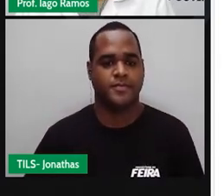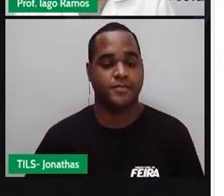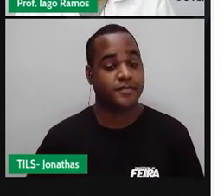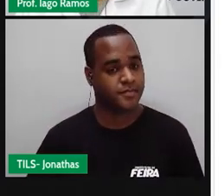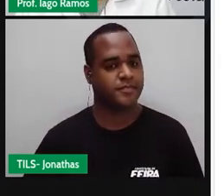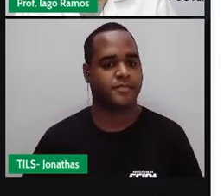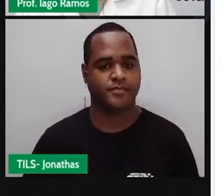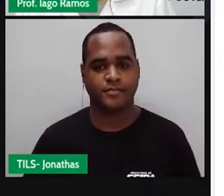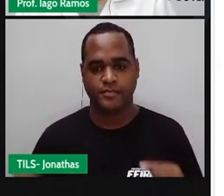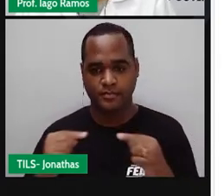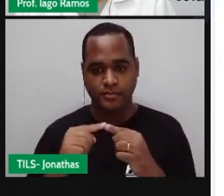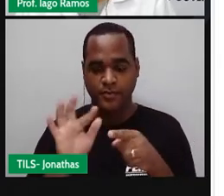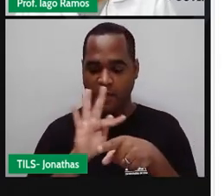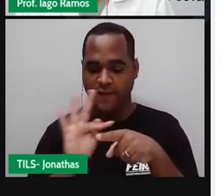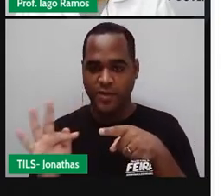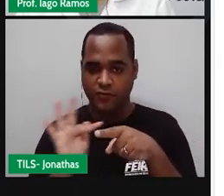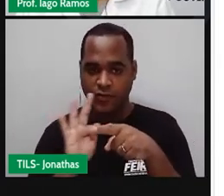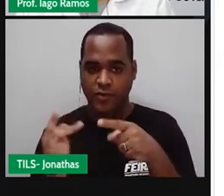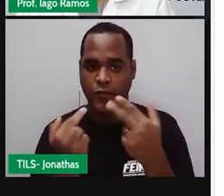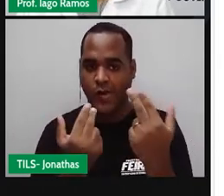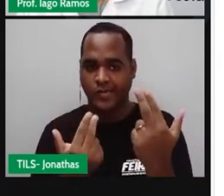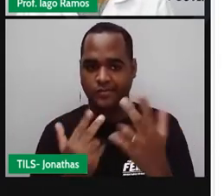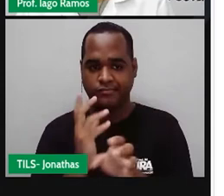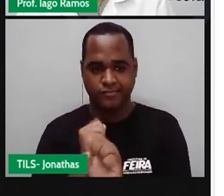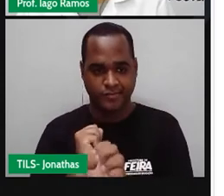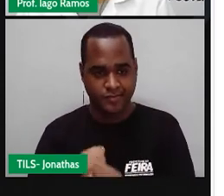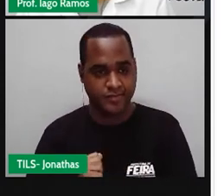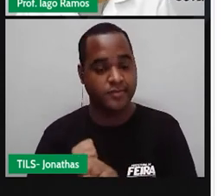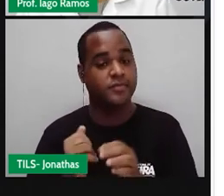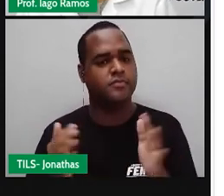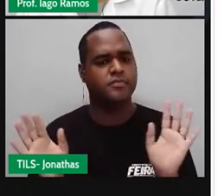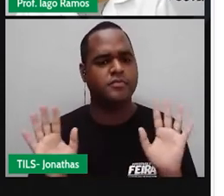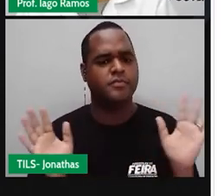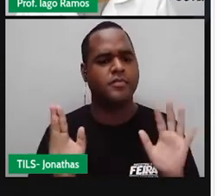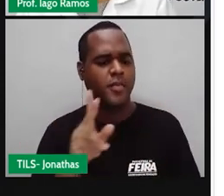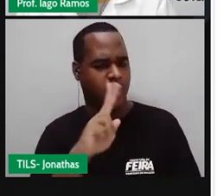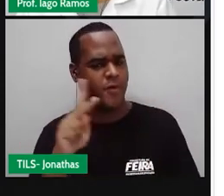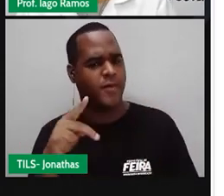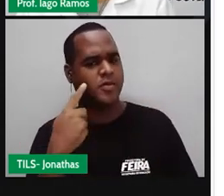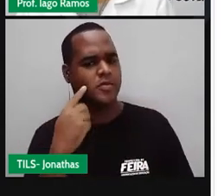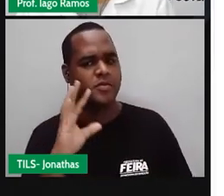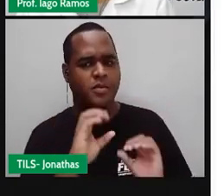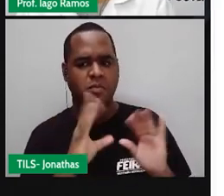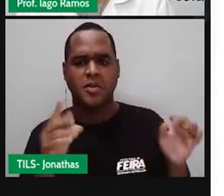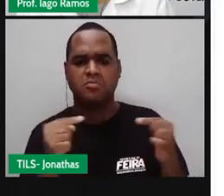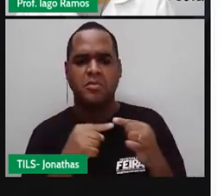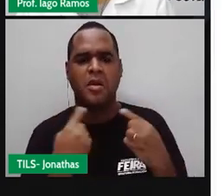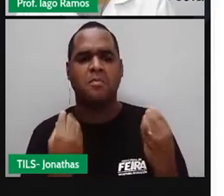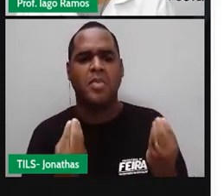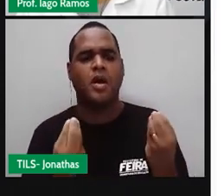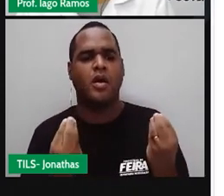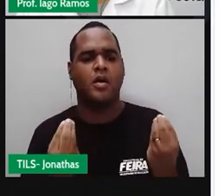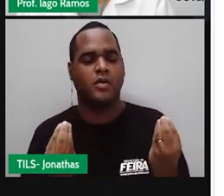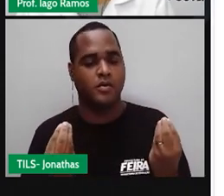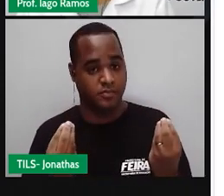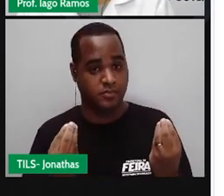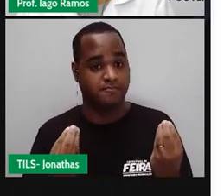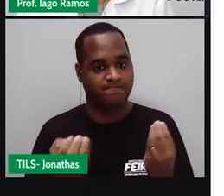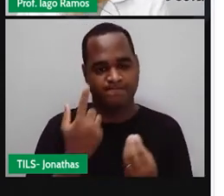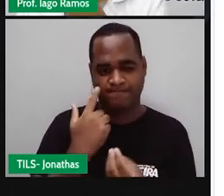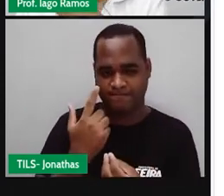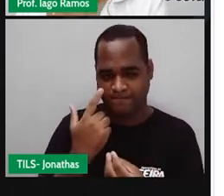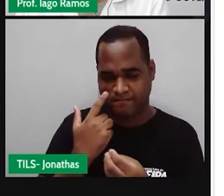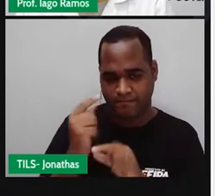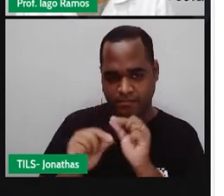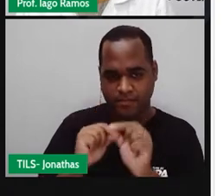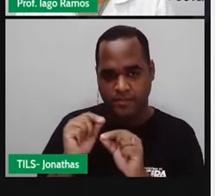frações equivalentes representam a mesma quantidade Professor ou para que que serve isso o professor Vamos fazer